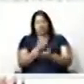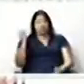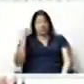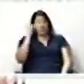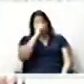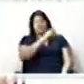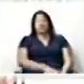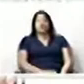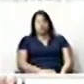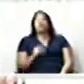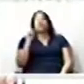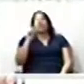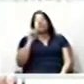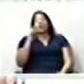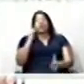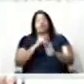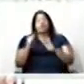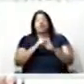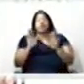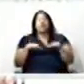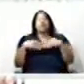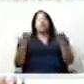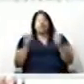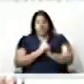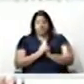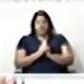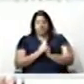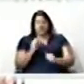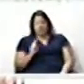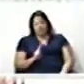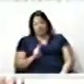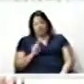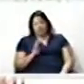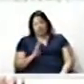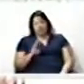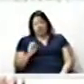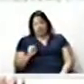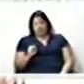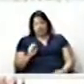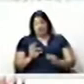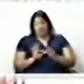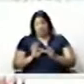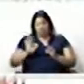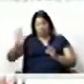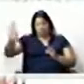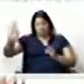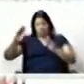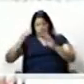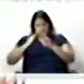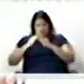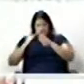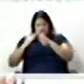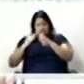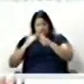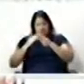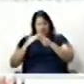é a alocação de médicos nas unidades de saúde mais periféricas de São Paulo.